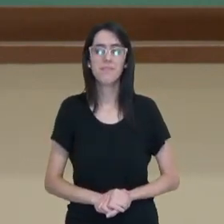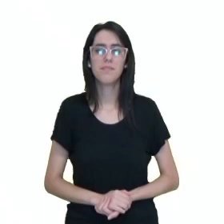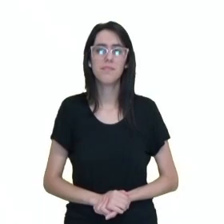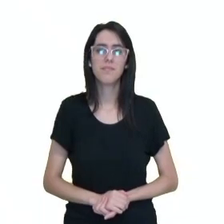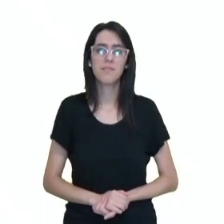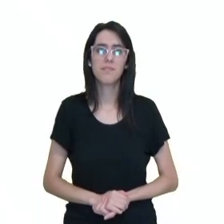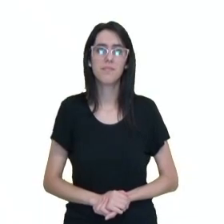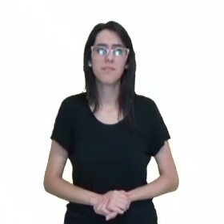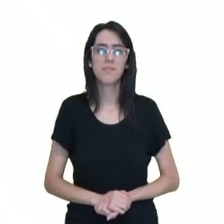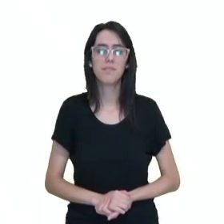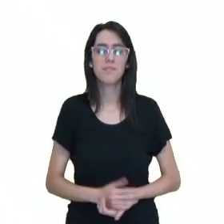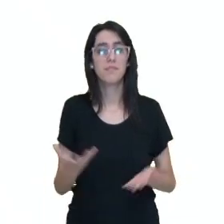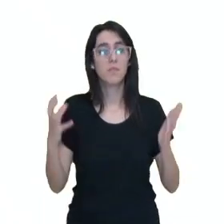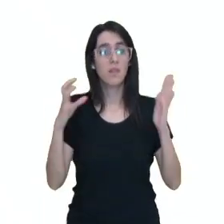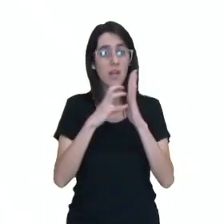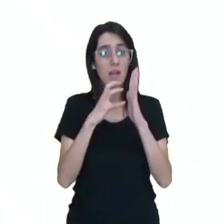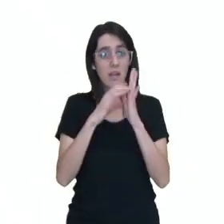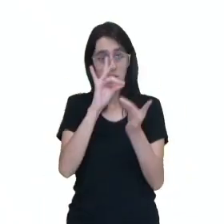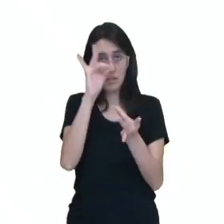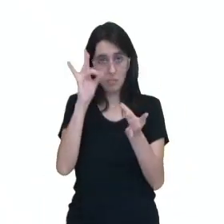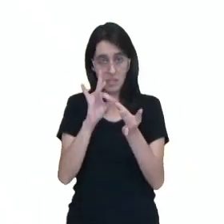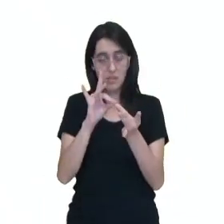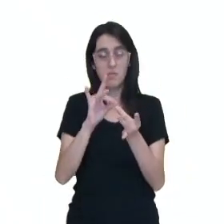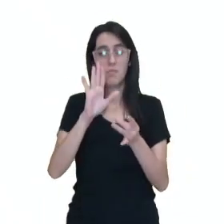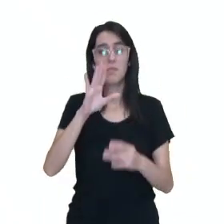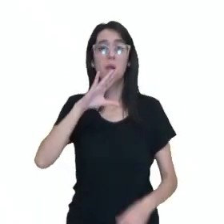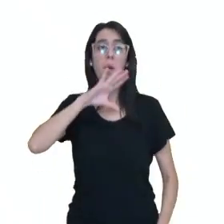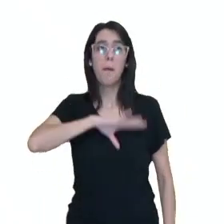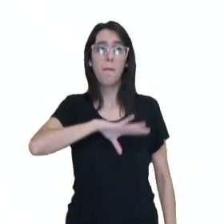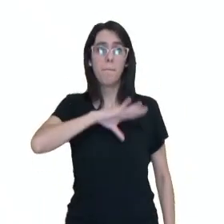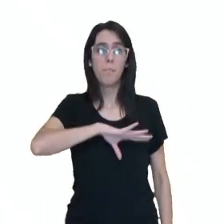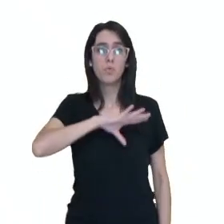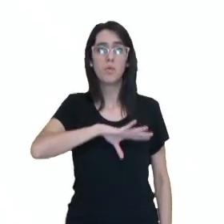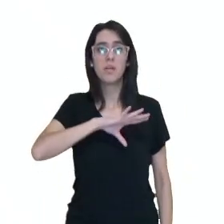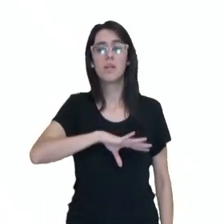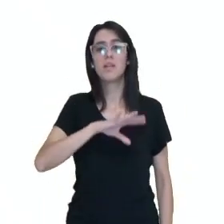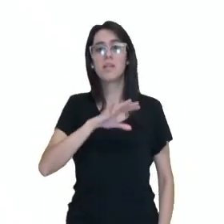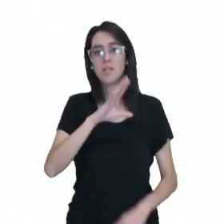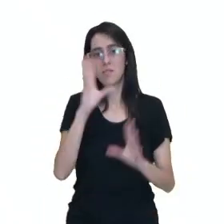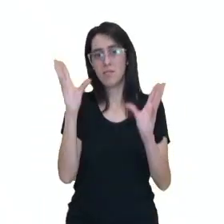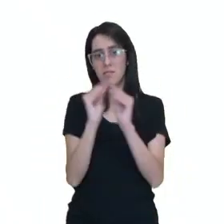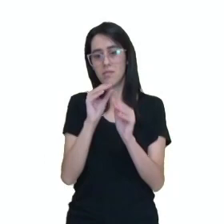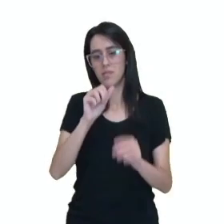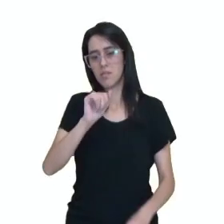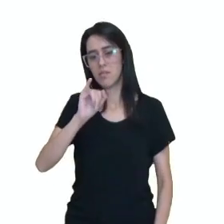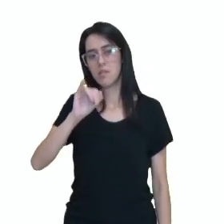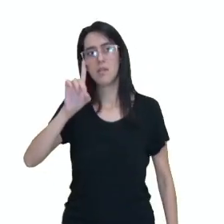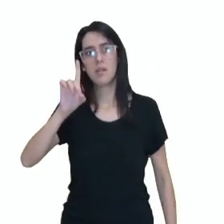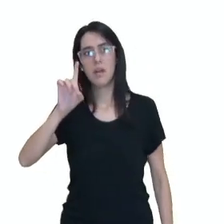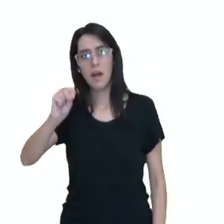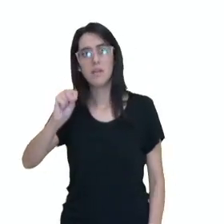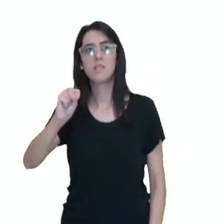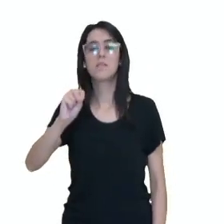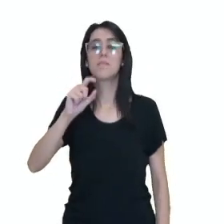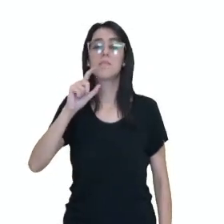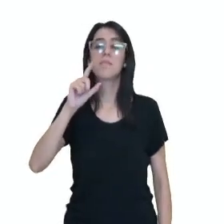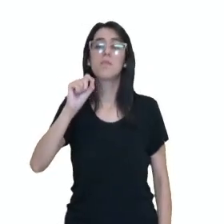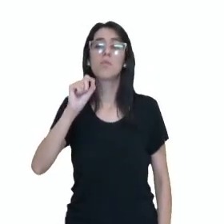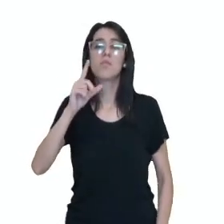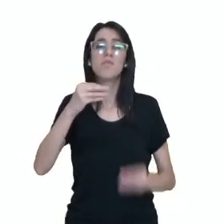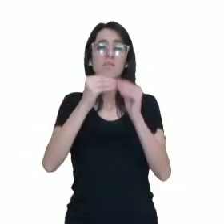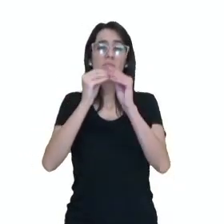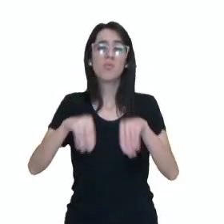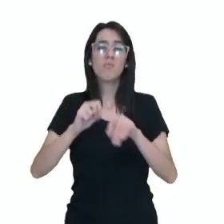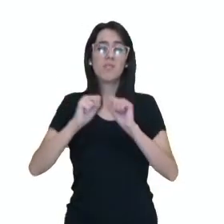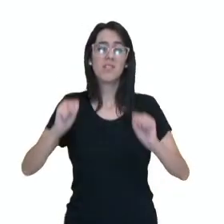Então, a AIDS especificamente, né, em português é SIDA, né, a sigla, e ela afeta o sistema imunológico, tá? Então, ela é